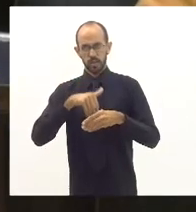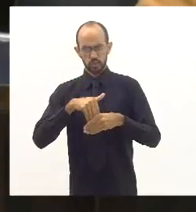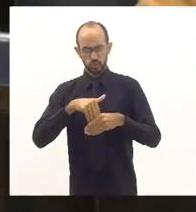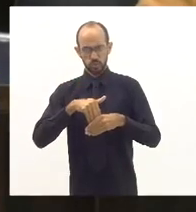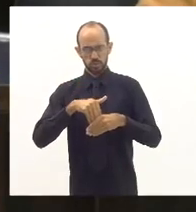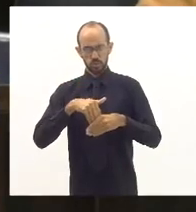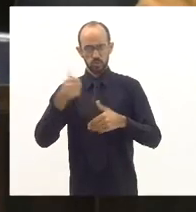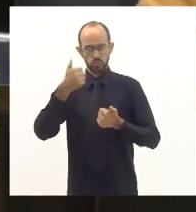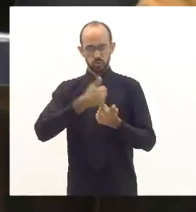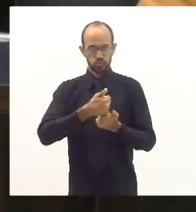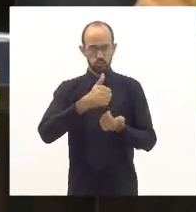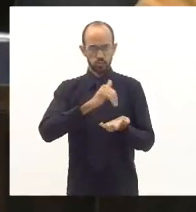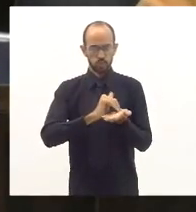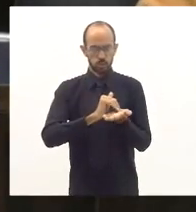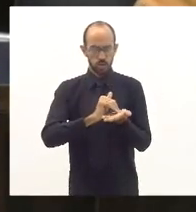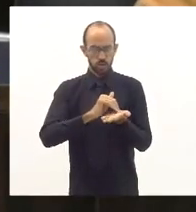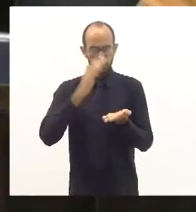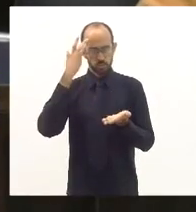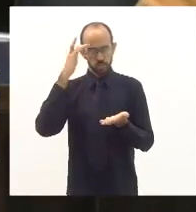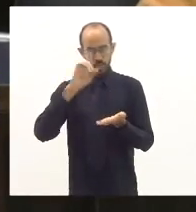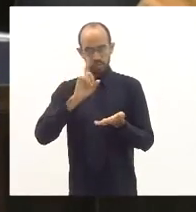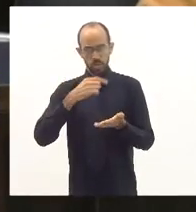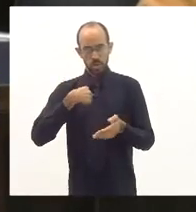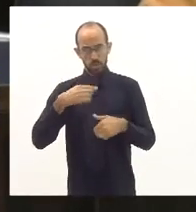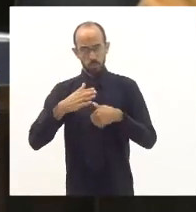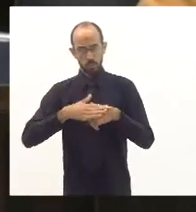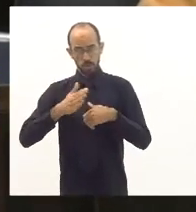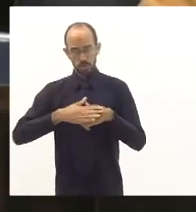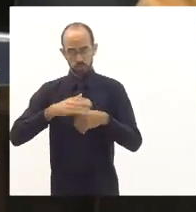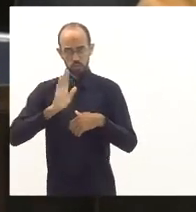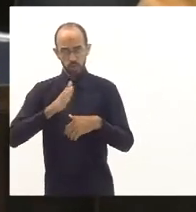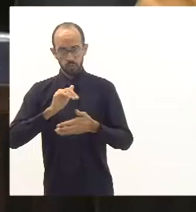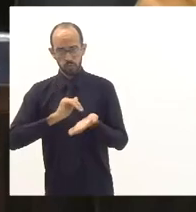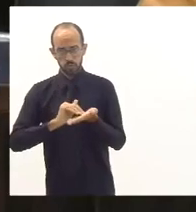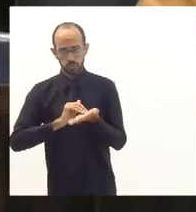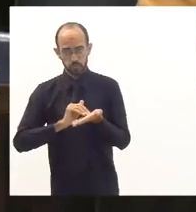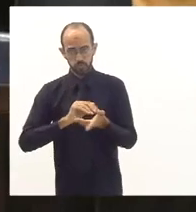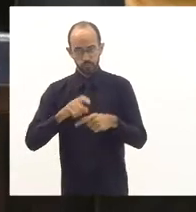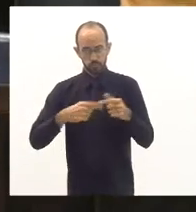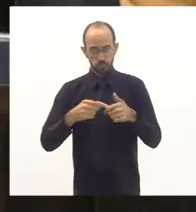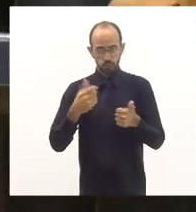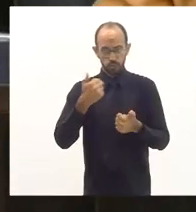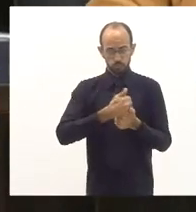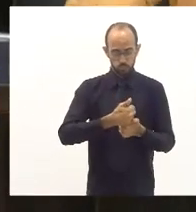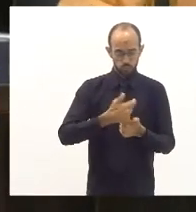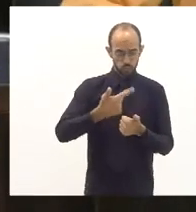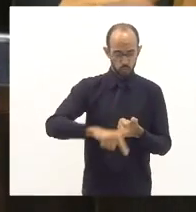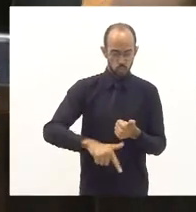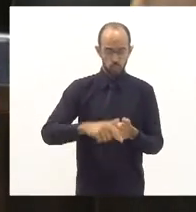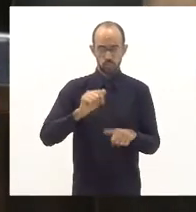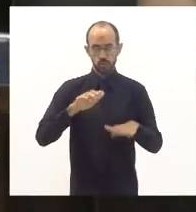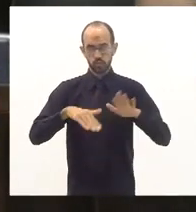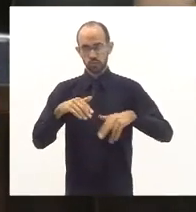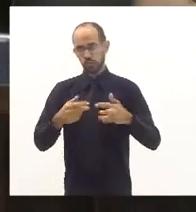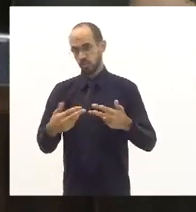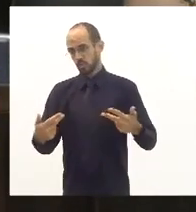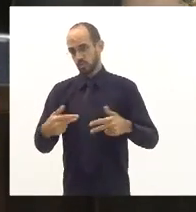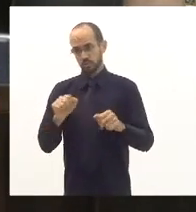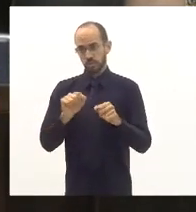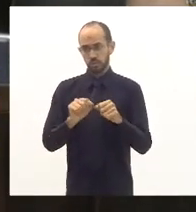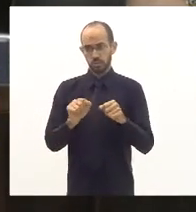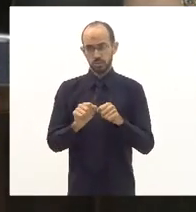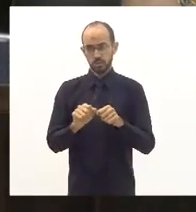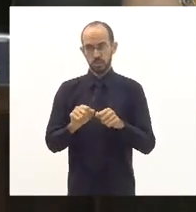vem outro, a gente não sabe, eu mesmo já fui secretário, depois já fui sucedido por outros, às vezes coisas que você está fazendo são